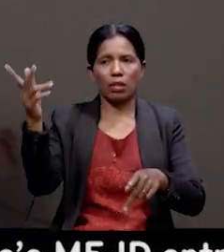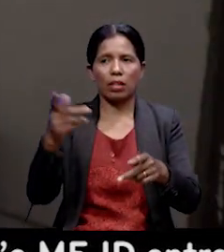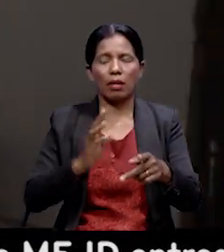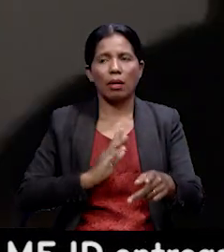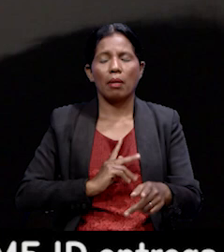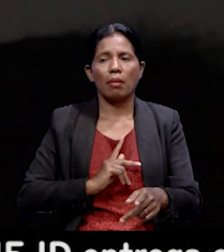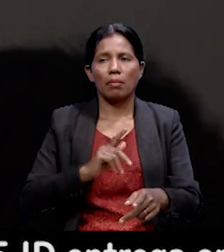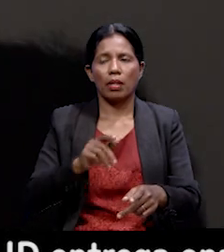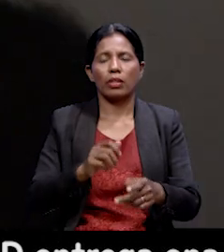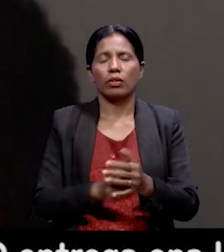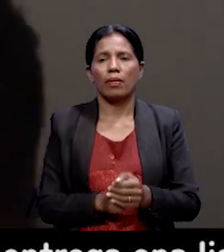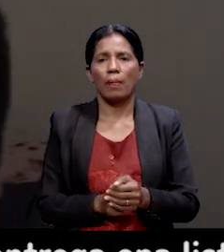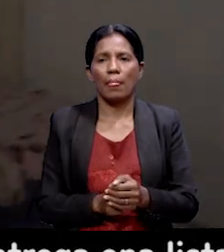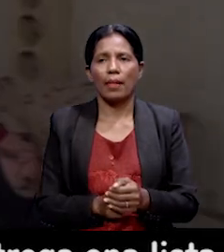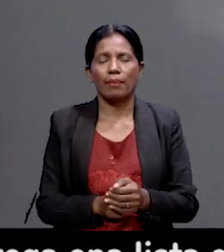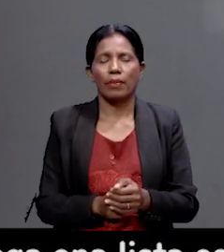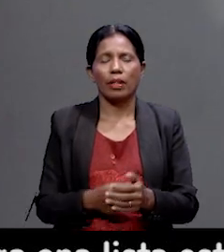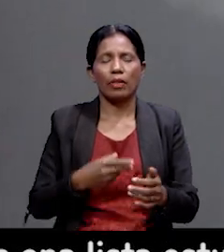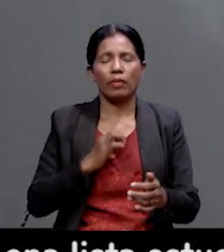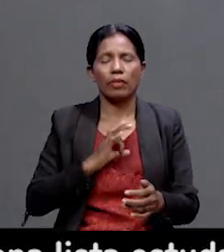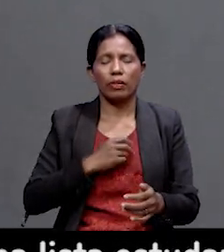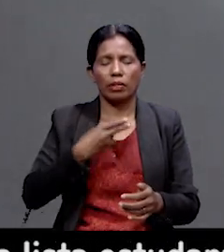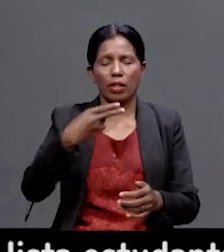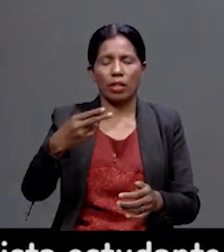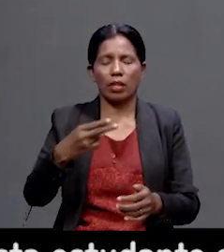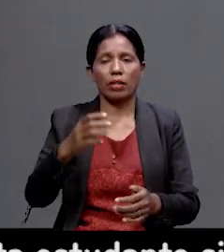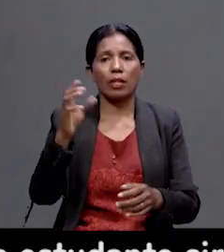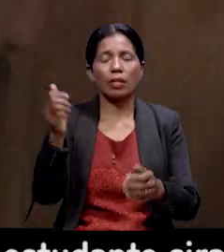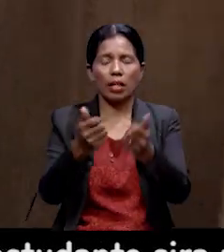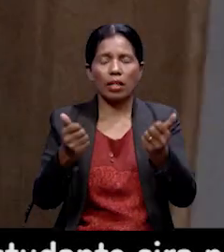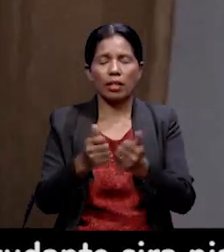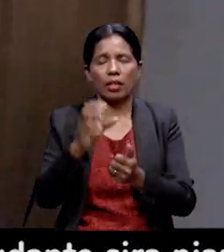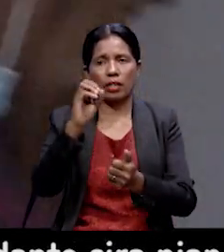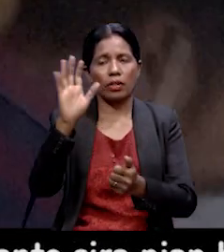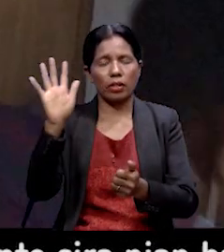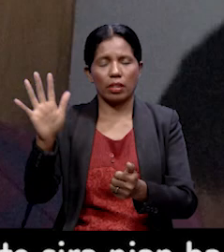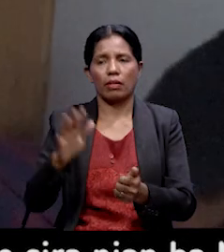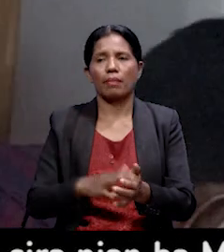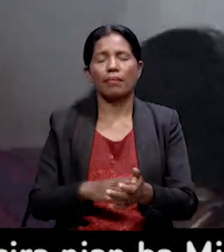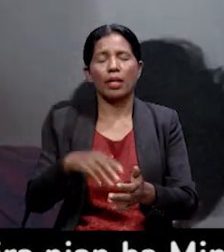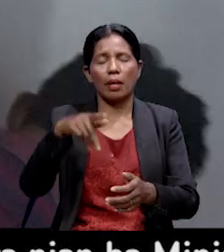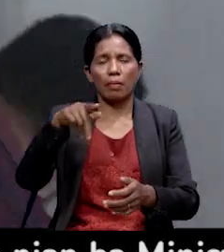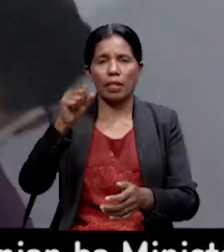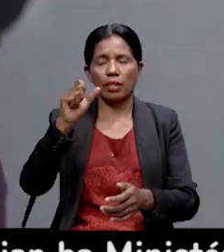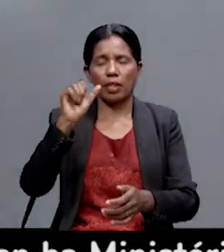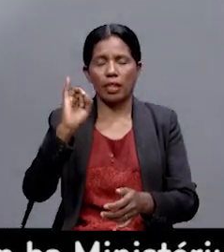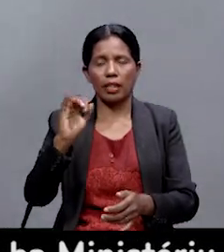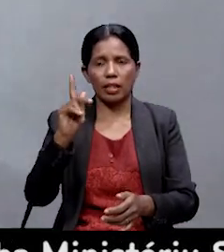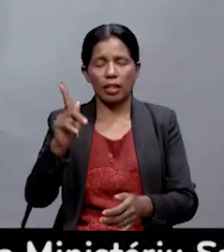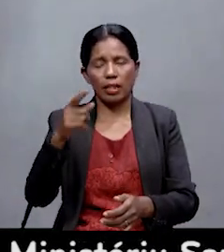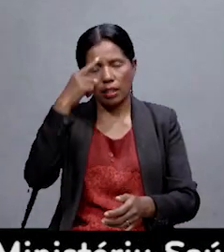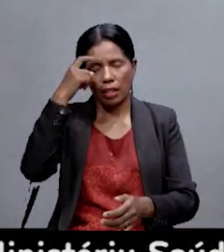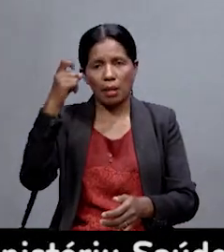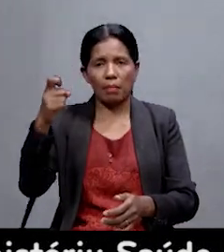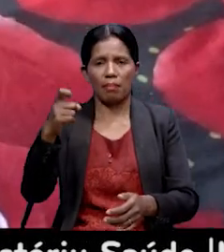Palapasso, Aitara Claran, Fatuhada, no Iha Aldeia 05. Pesik halo detenção para suspeito na Entolo ne, tamba desconfia envolve